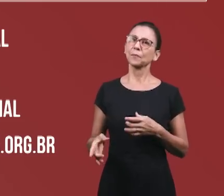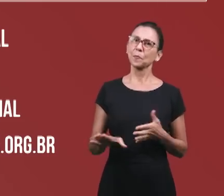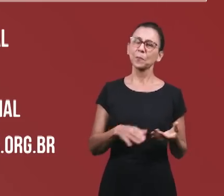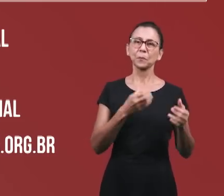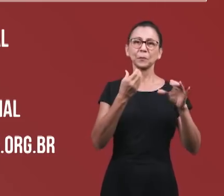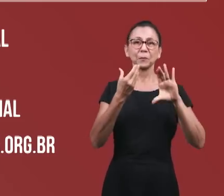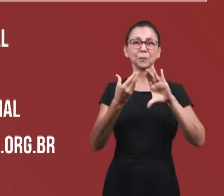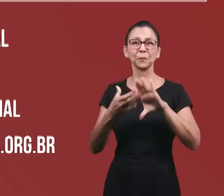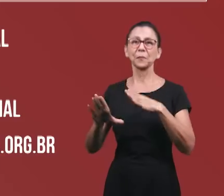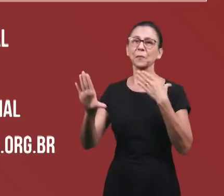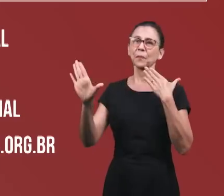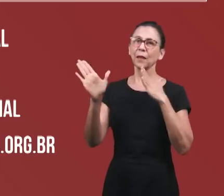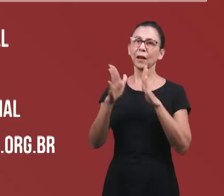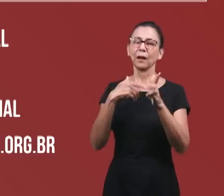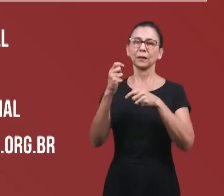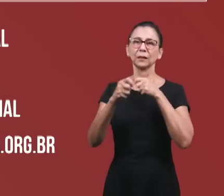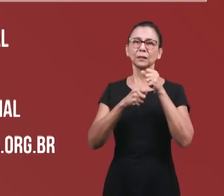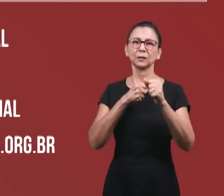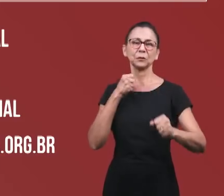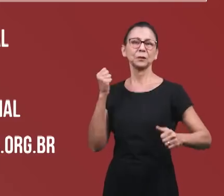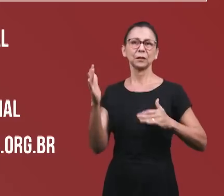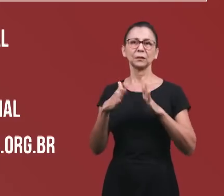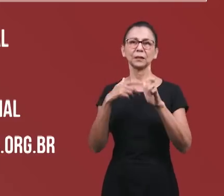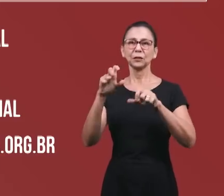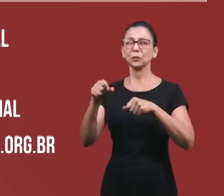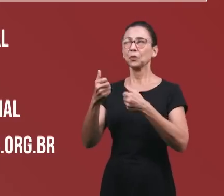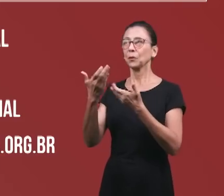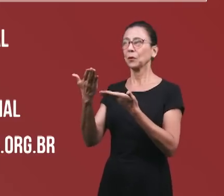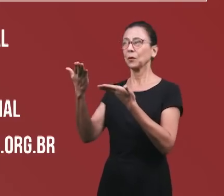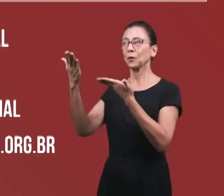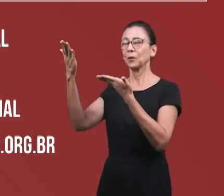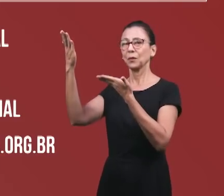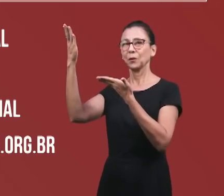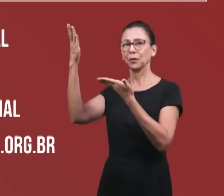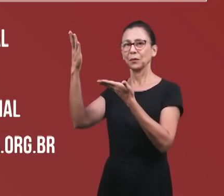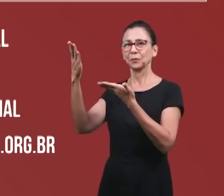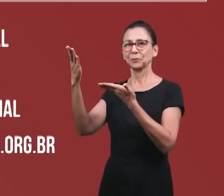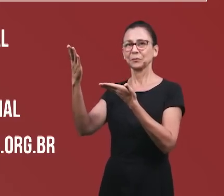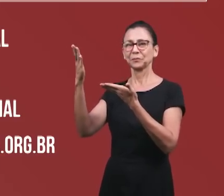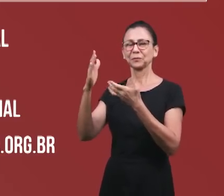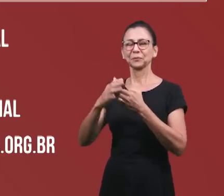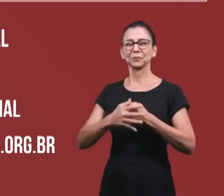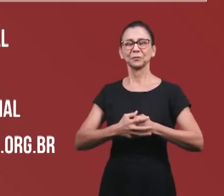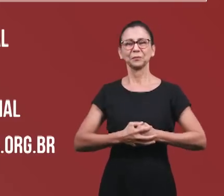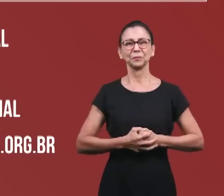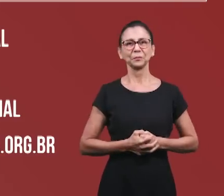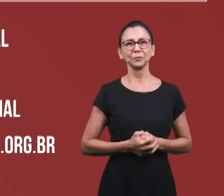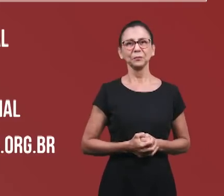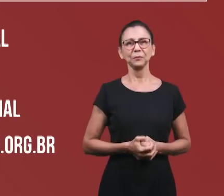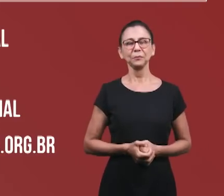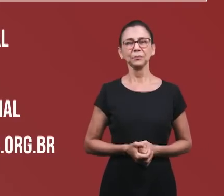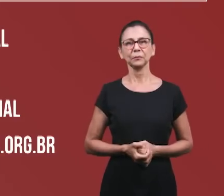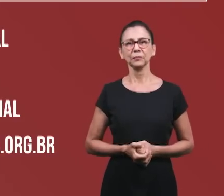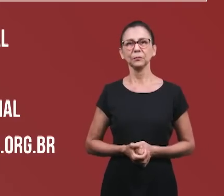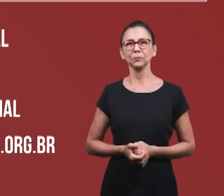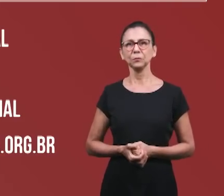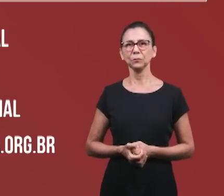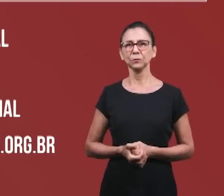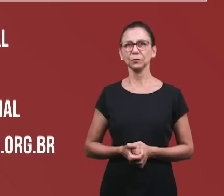Senhor. Cante aleluia ao Senhor. Cante aleluia ao Senhor.